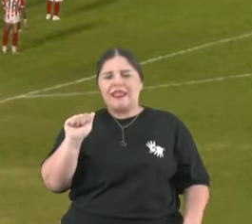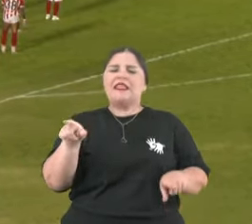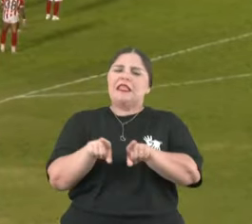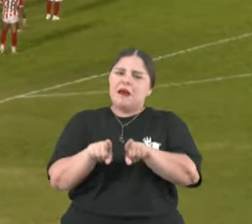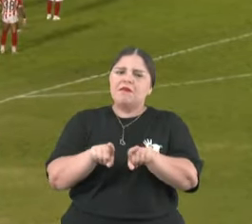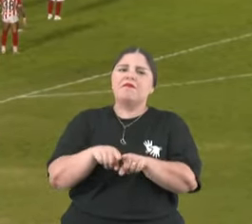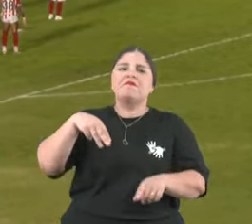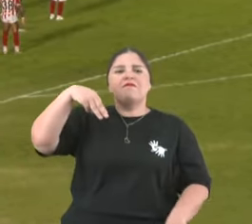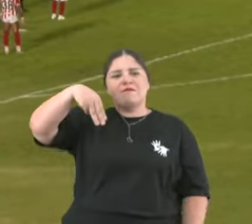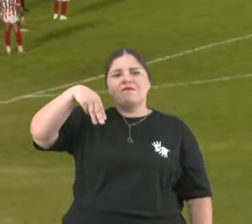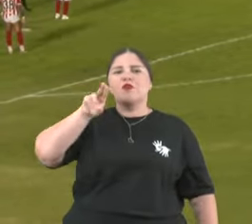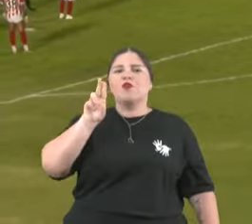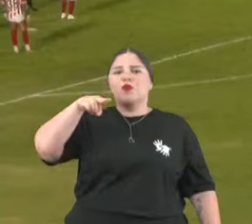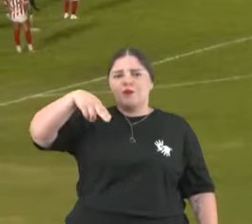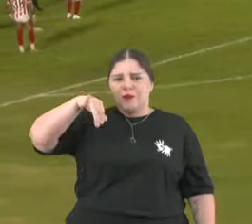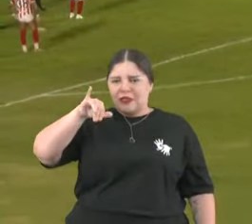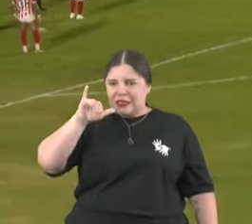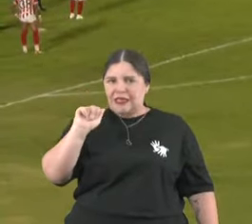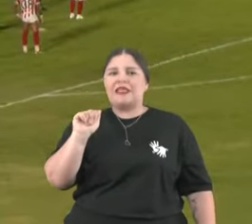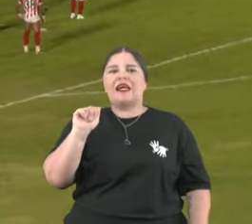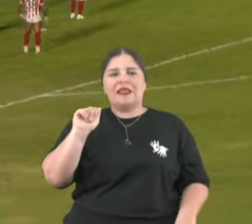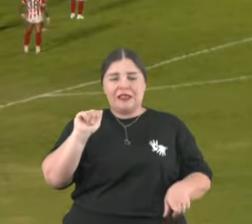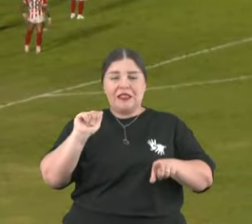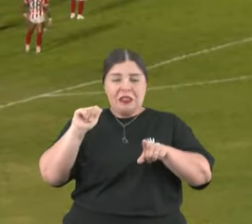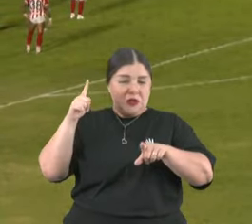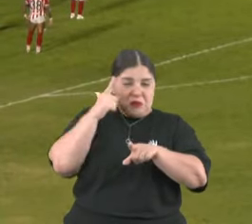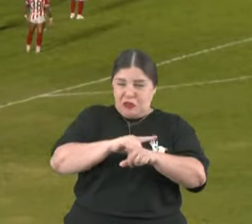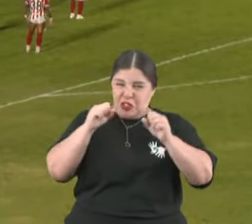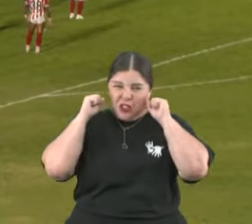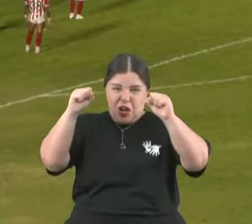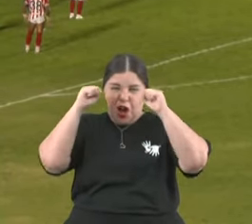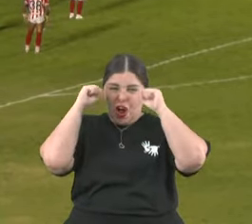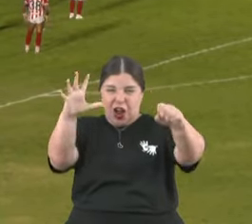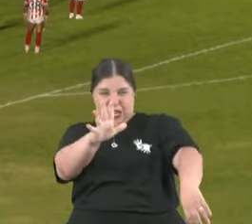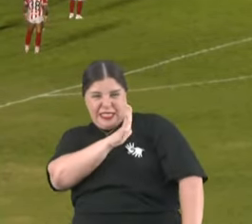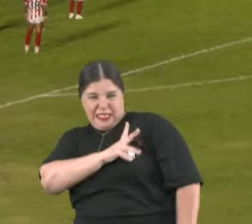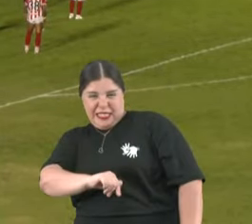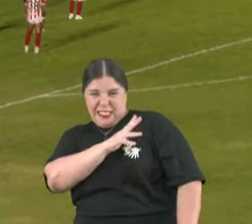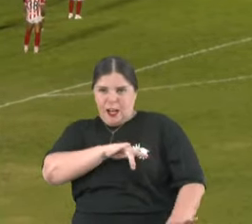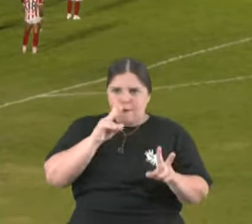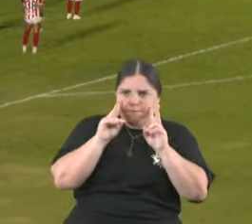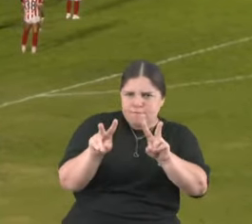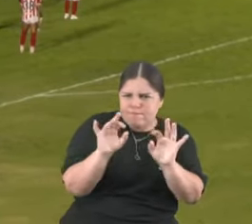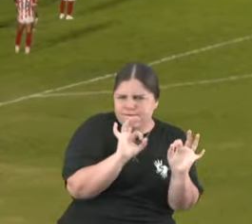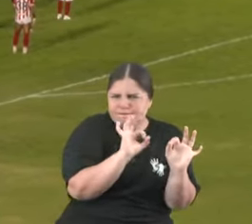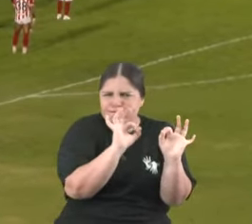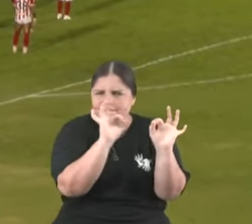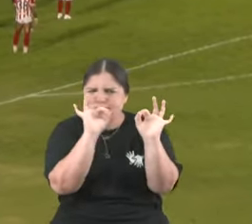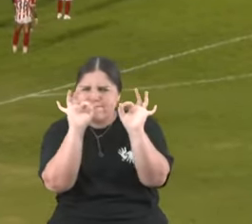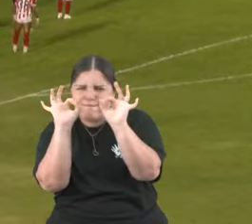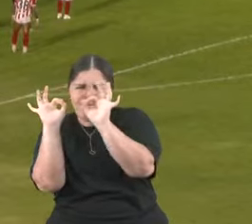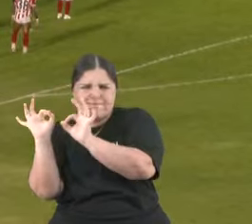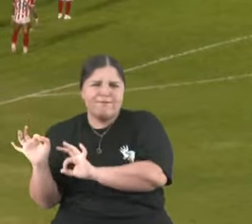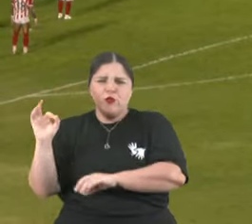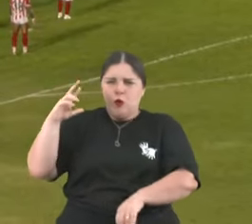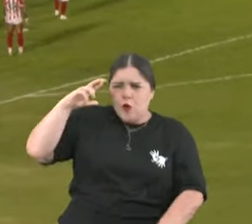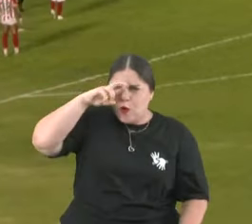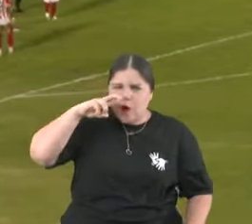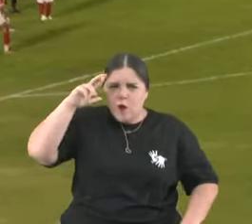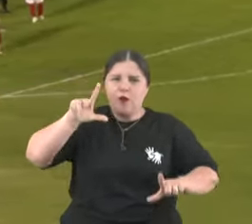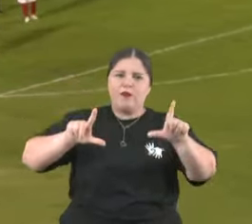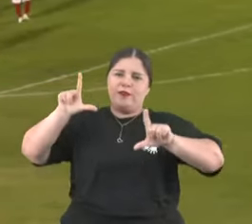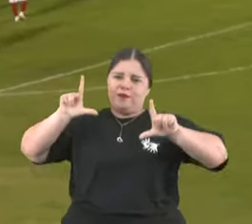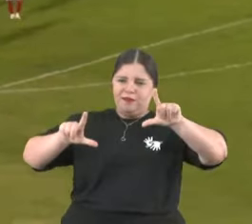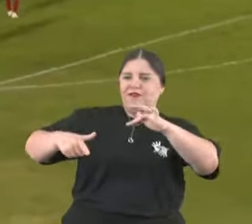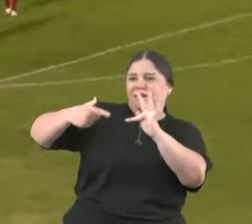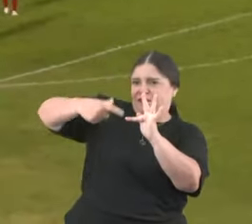turma ligadinha na torcida pelo Galo. acompanhando a Band e a FAF TV.